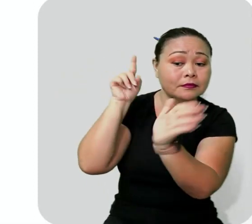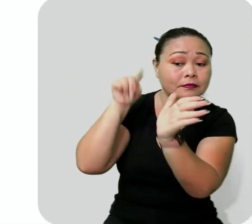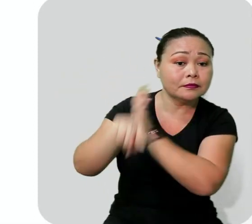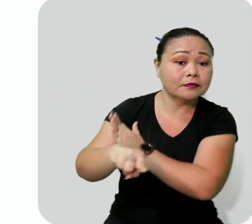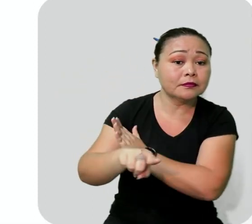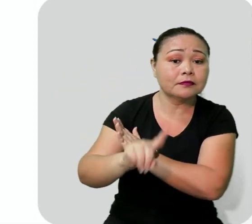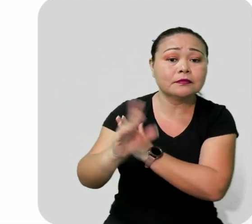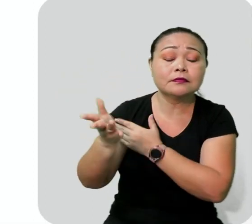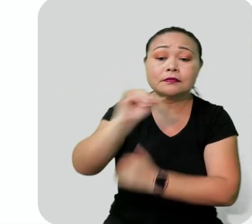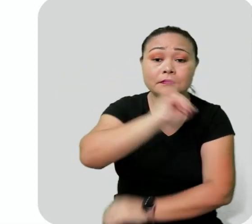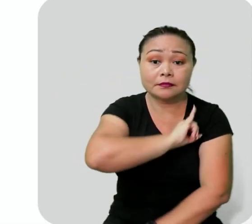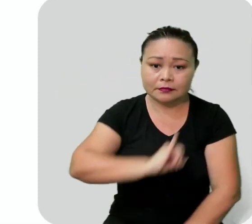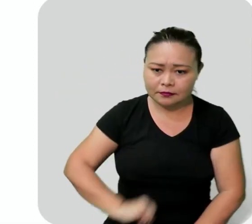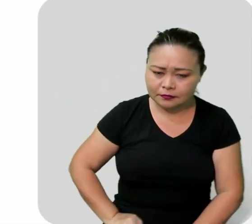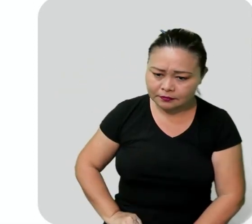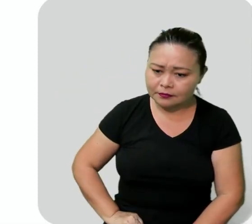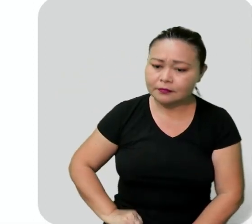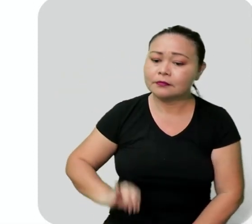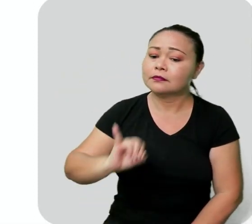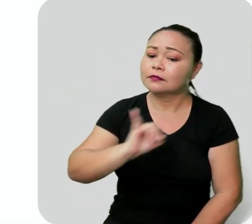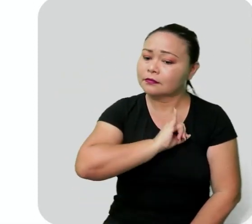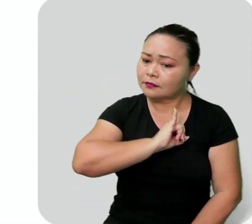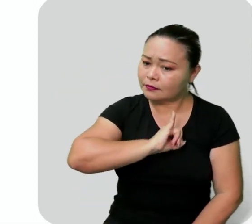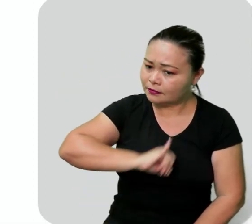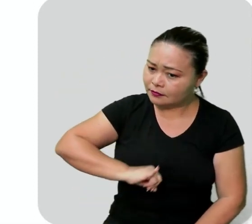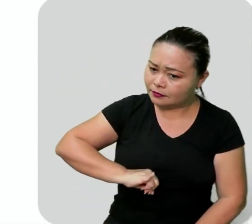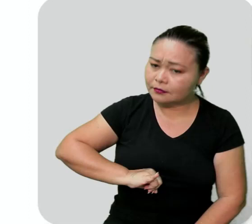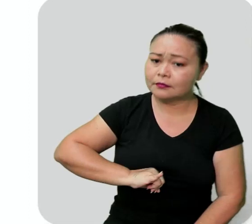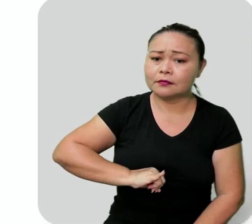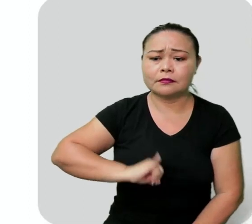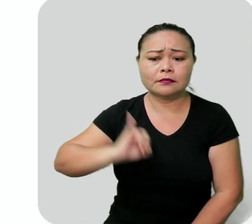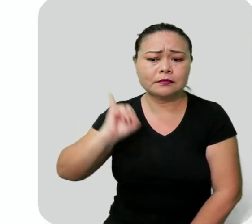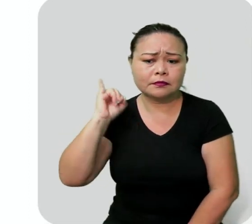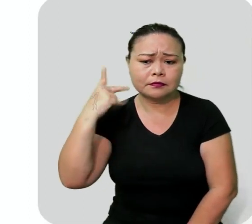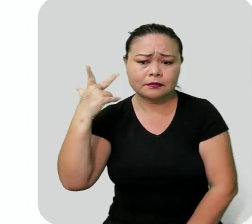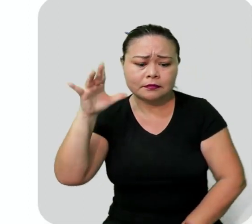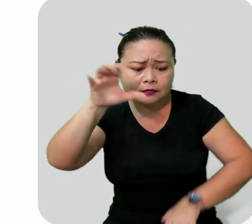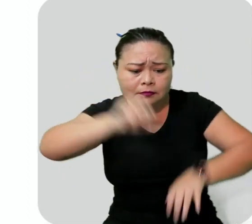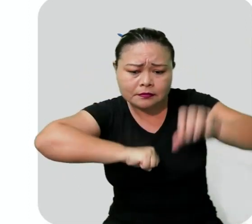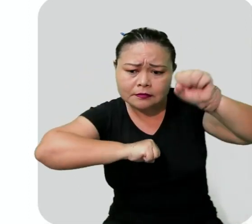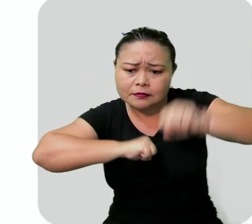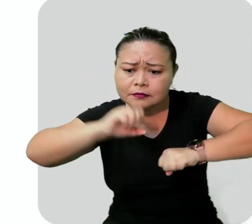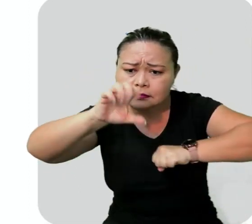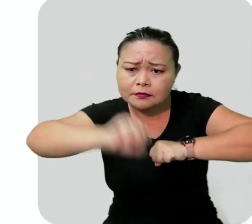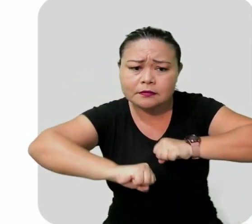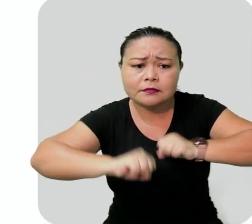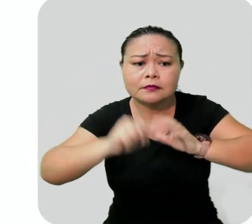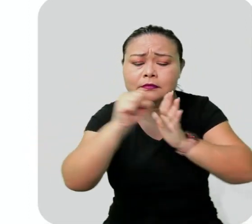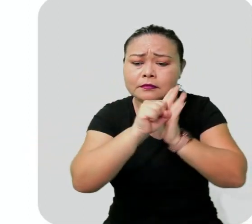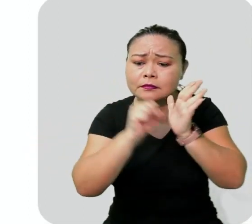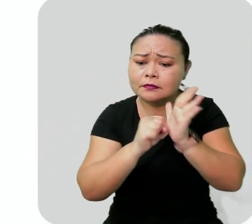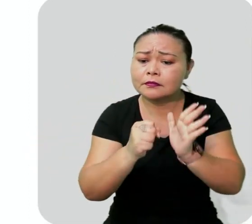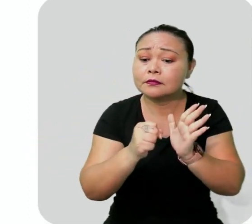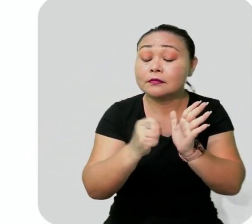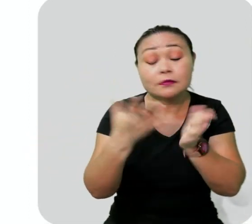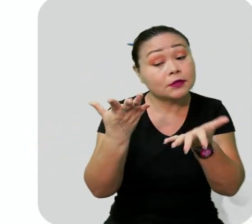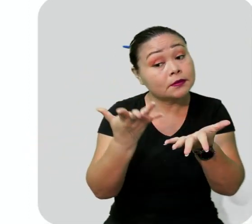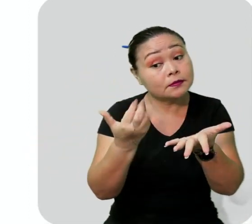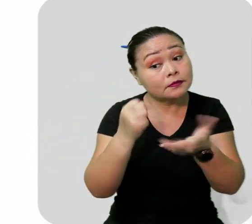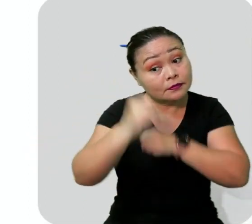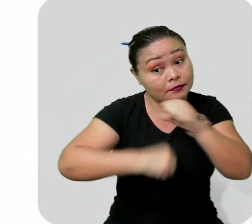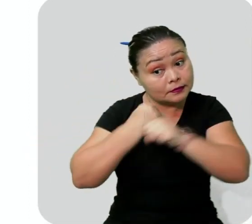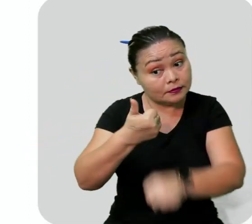questão. Esse império, ele foi conquistado em 1510,